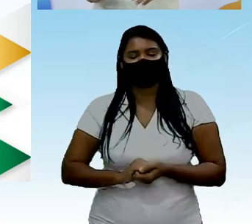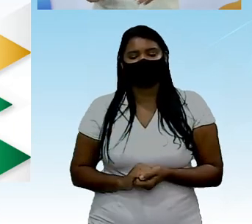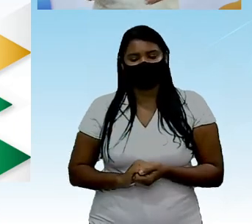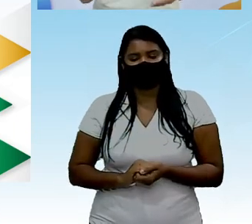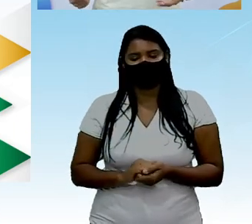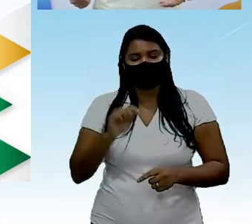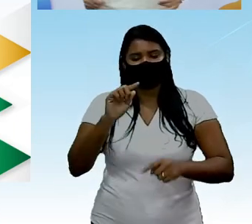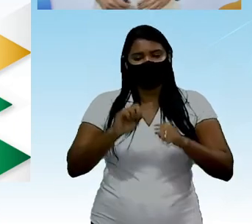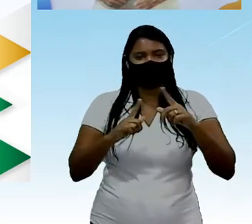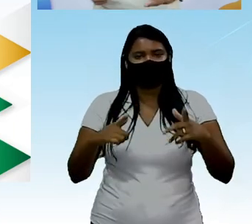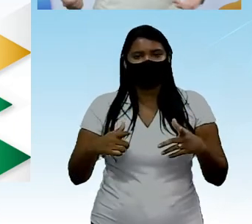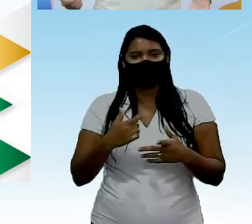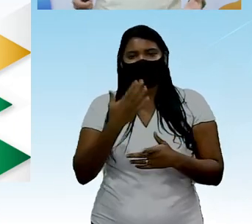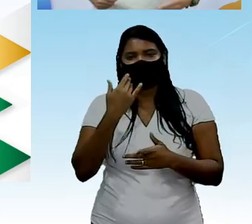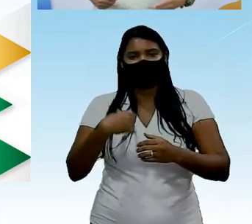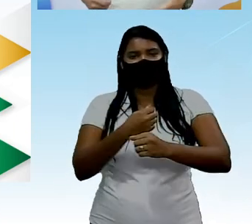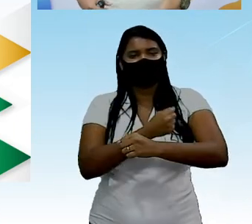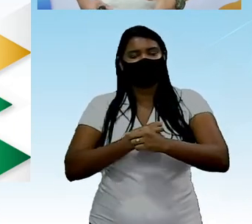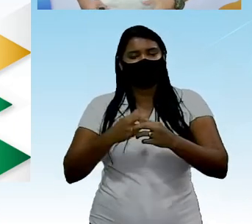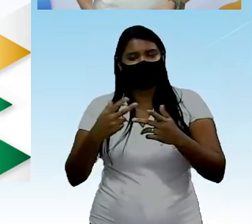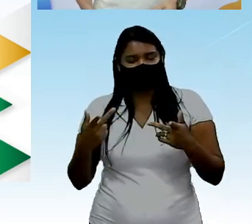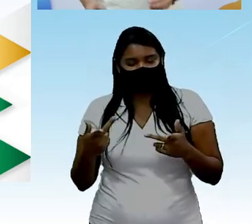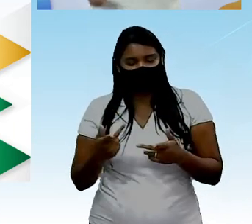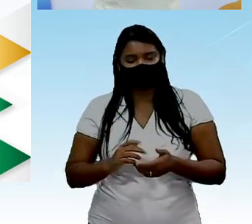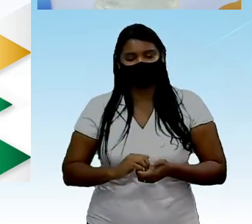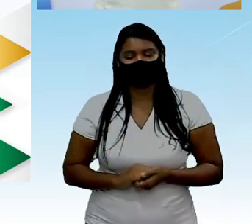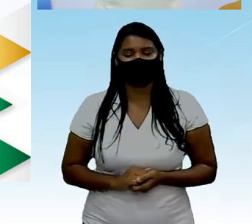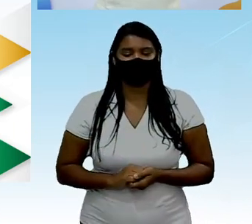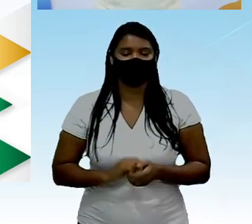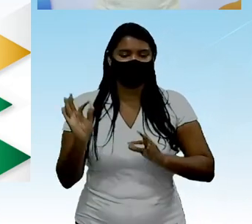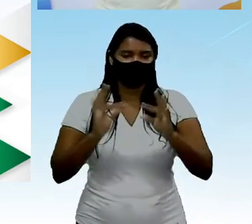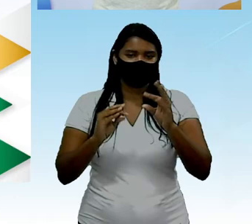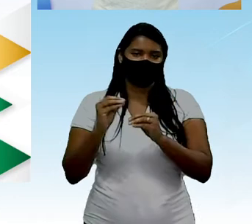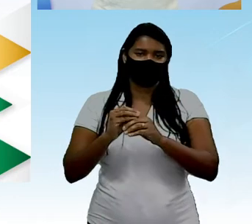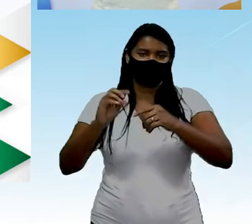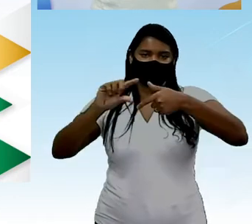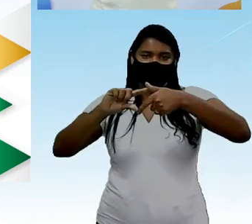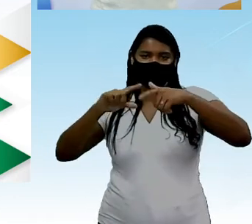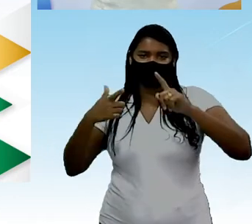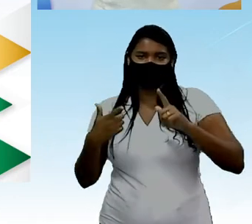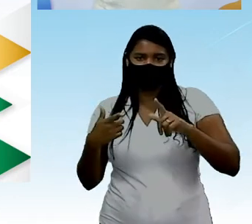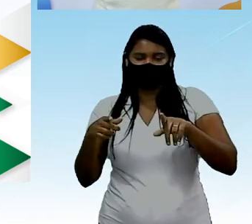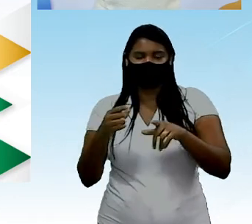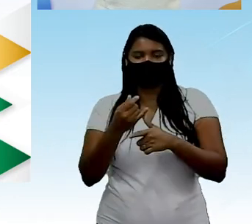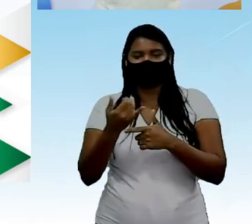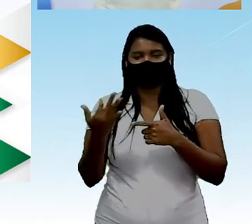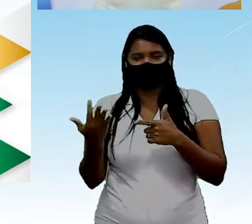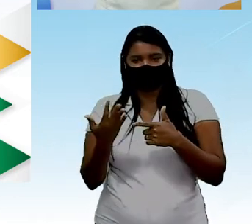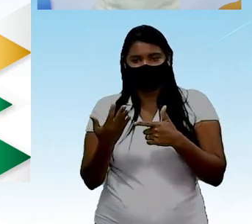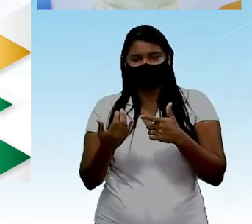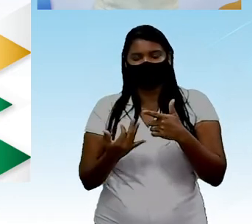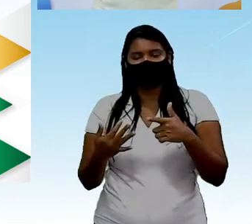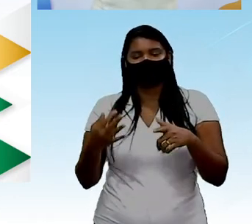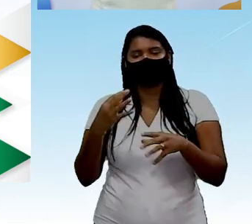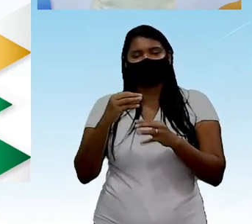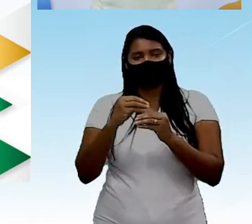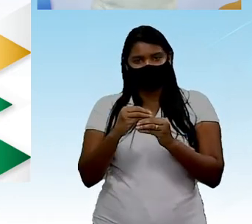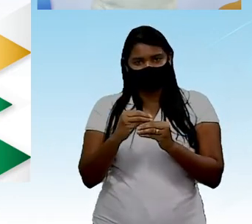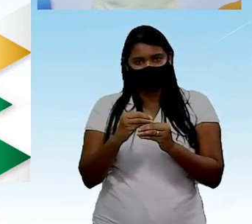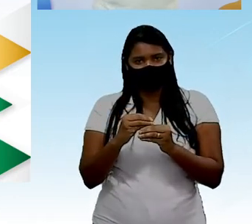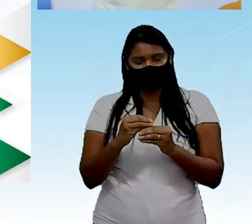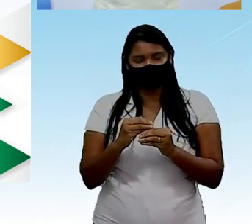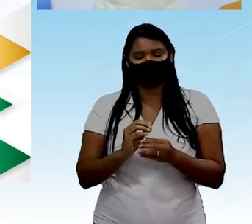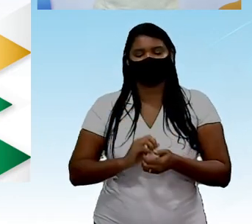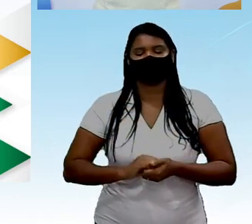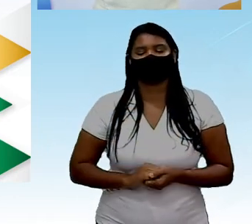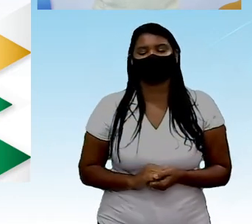atividades culinárias, que a gente já ouviu bastante, tá? Então, a geometria e a álgebra, elas estão imbricadas. Olha o nome bonito para